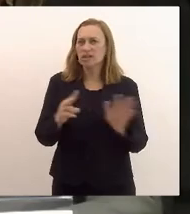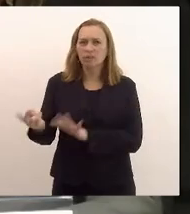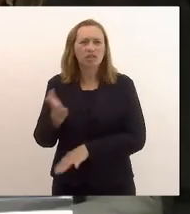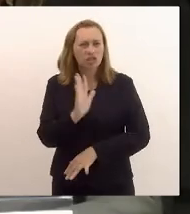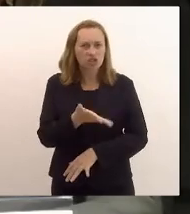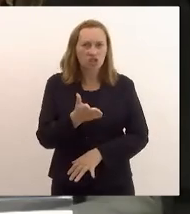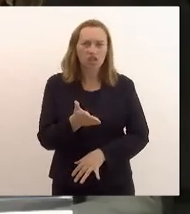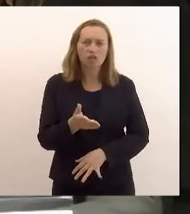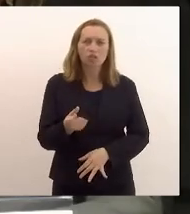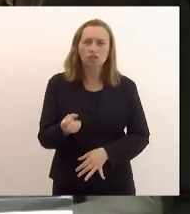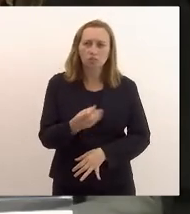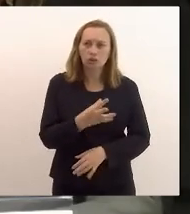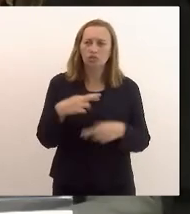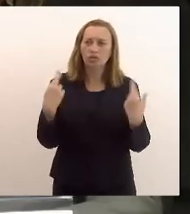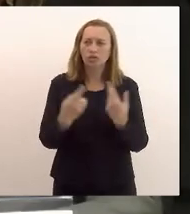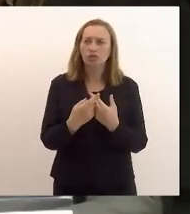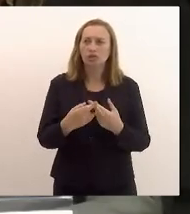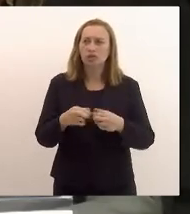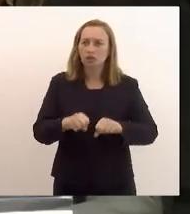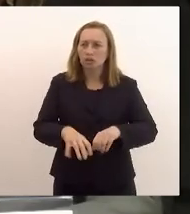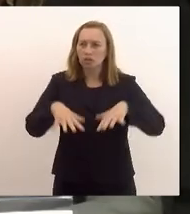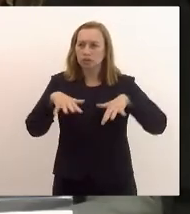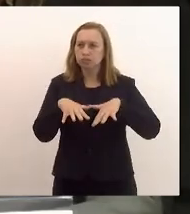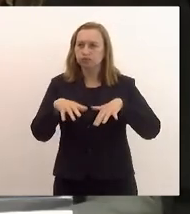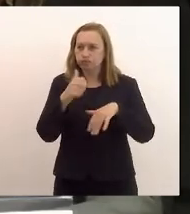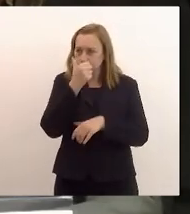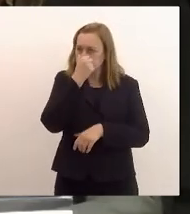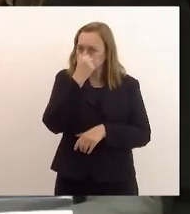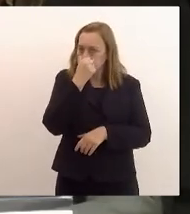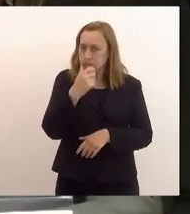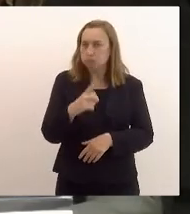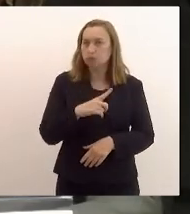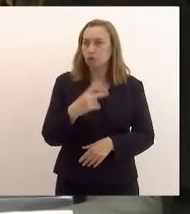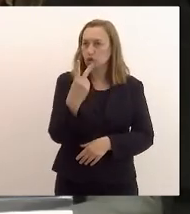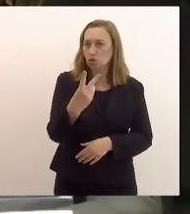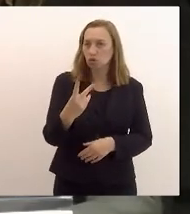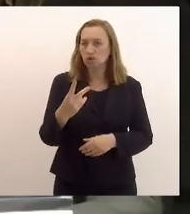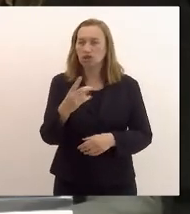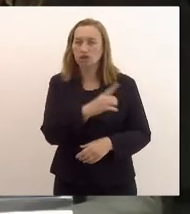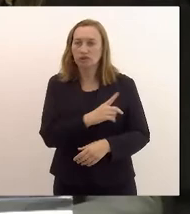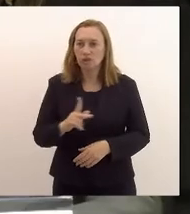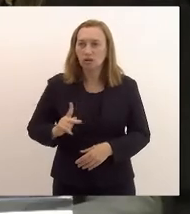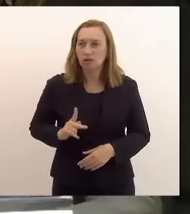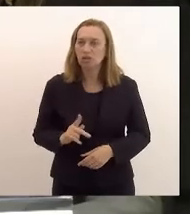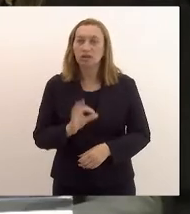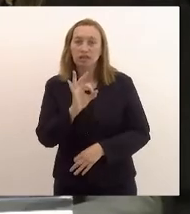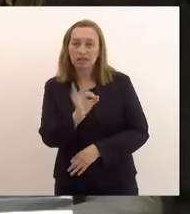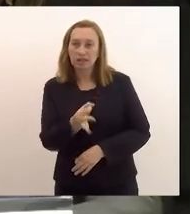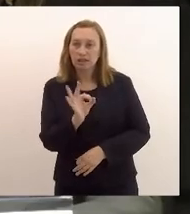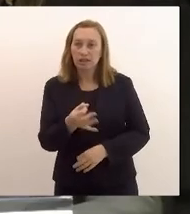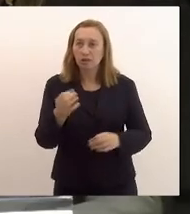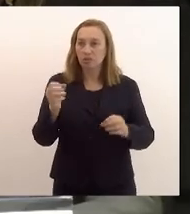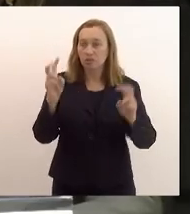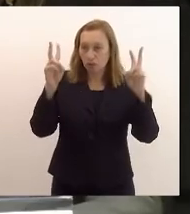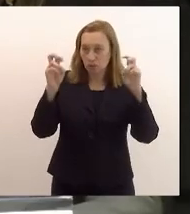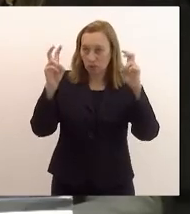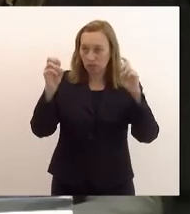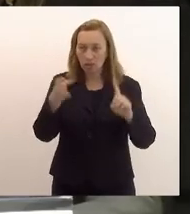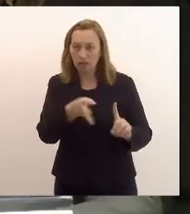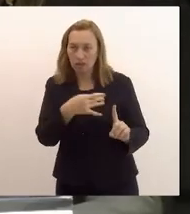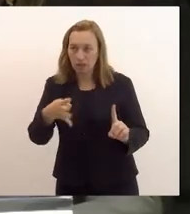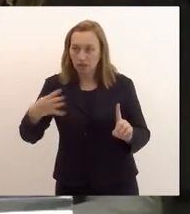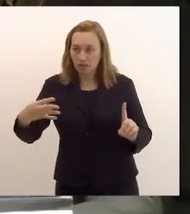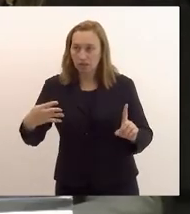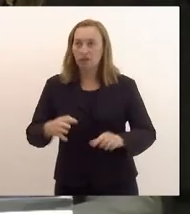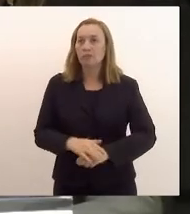foi aqui nesse plenário cheio estavam duas defensoras públicas exatamente eu tenho a Maiara questão